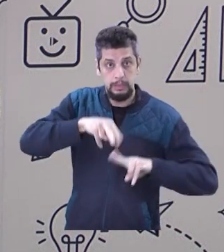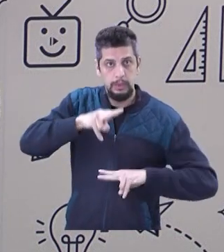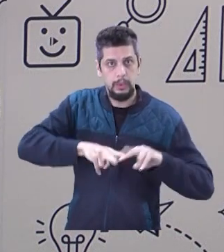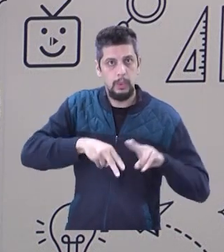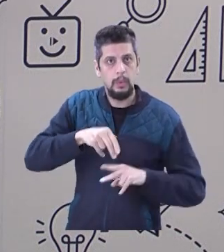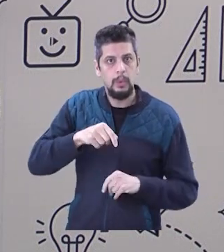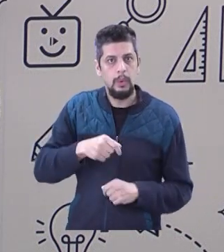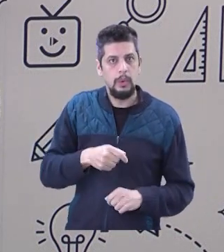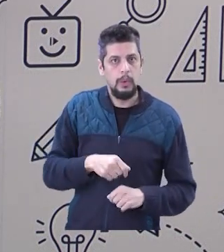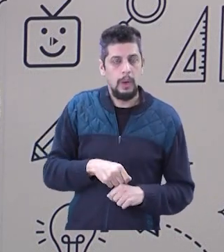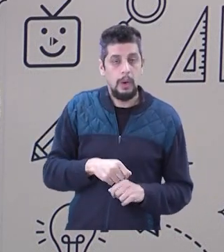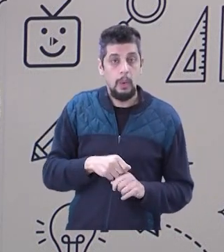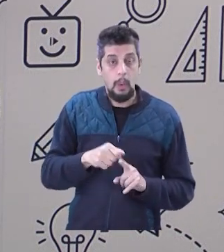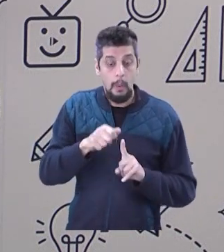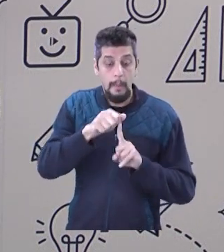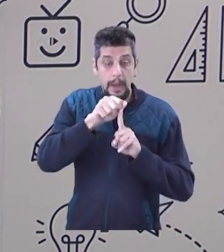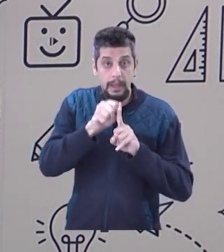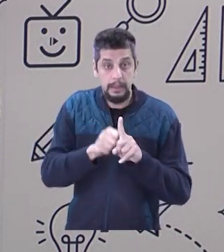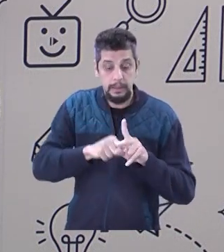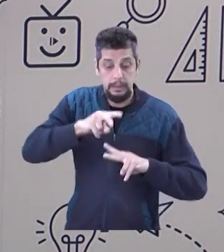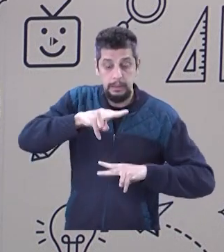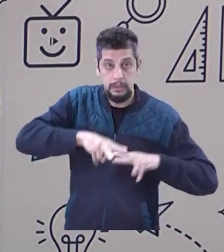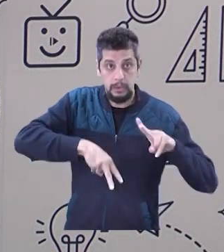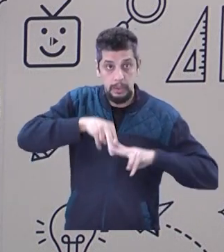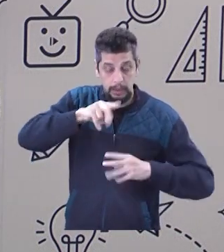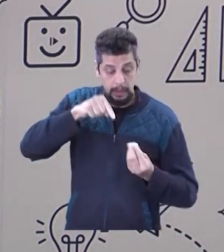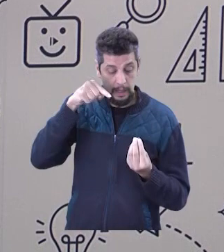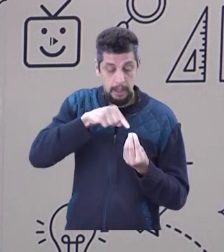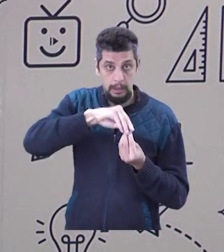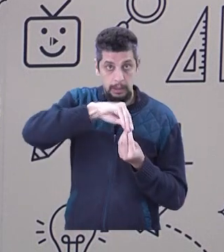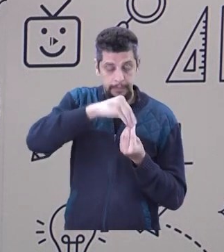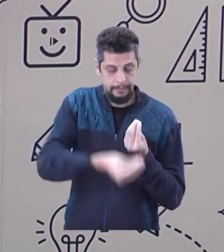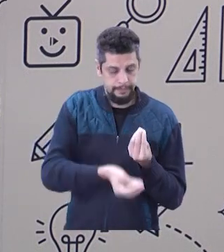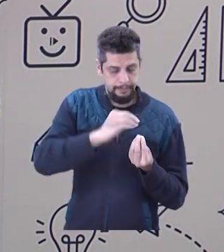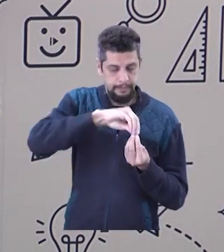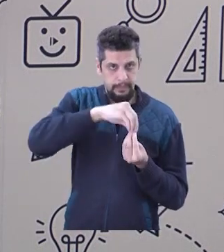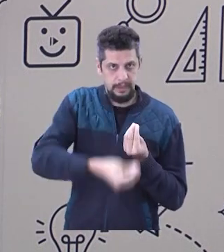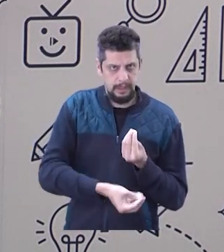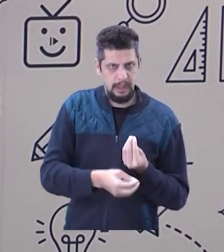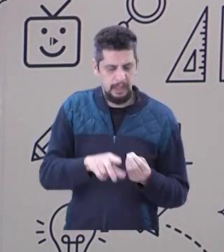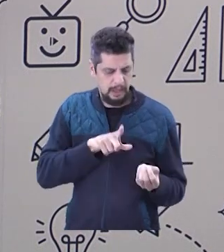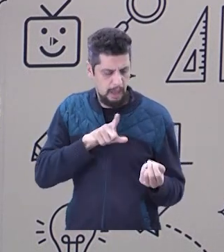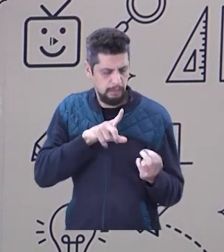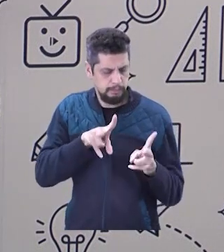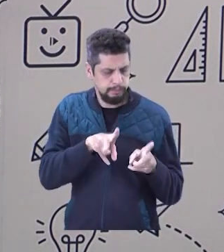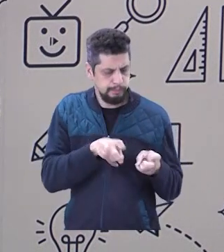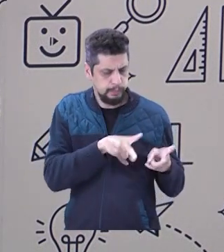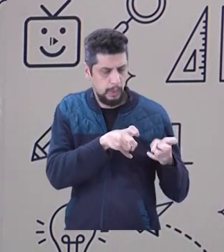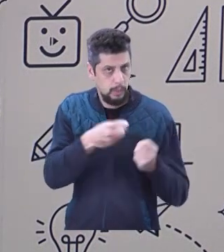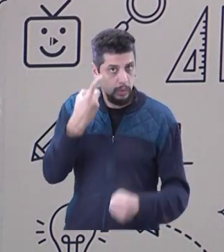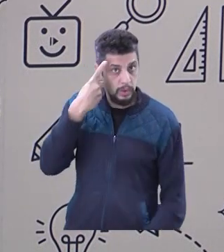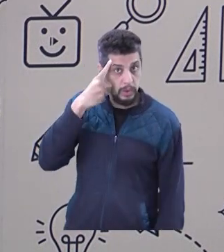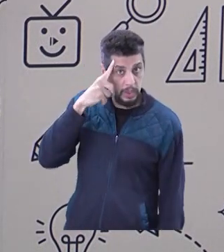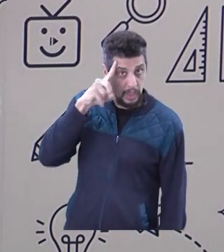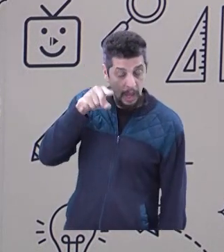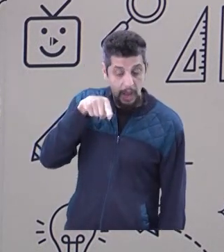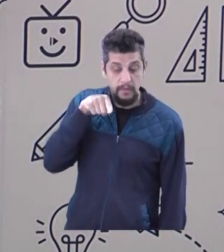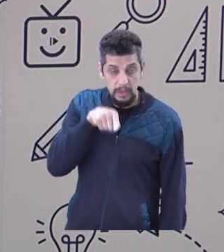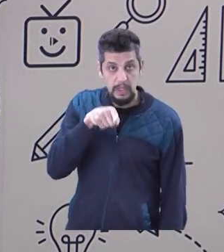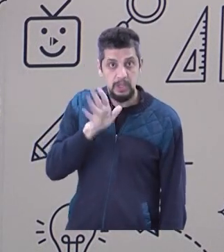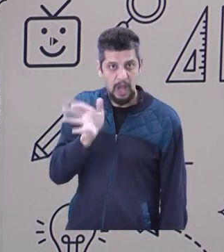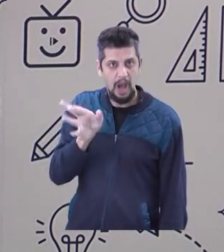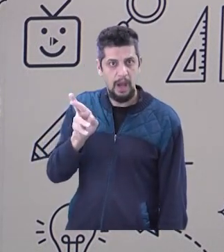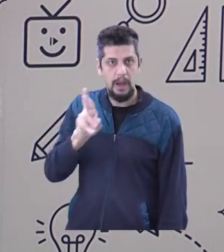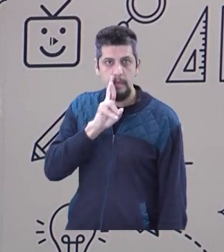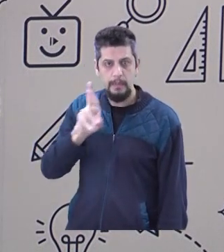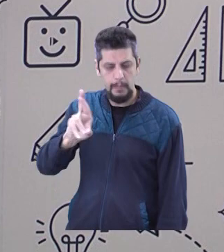de junho vai terminar, ali termina nesse calendário, olhando aqui, né? Eu tenho que observar os dias, que você